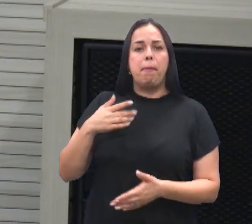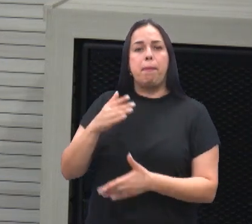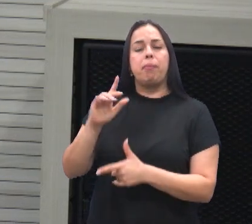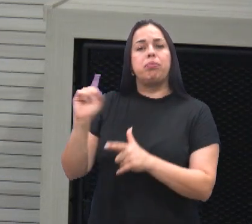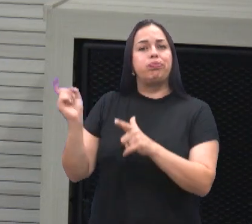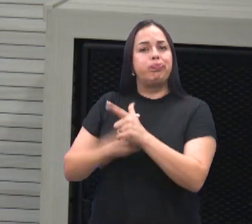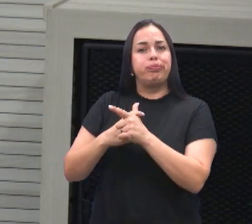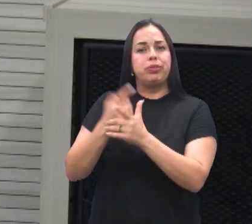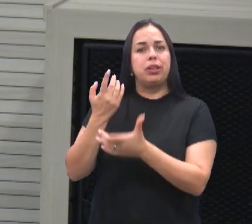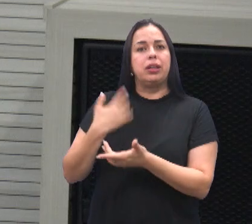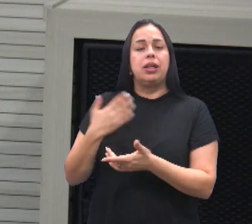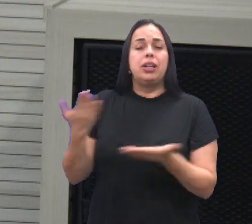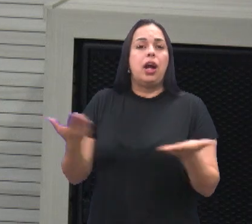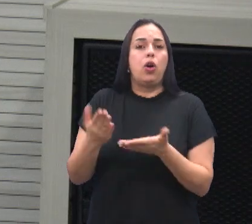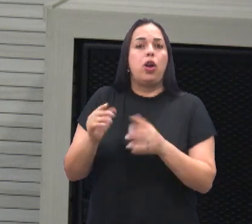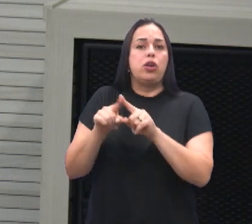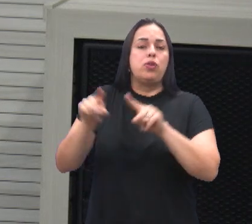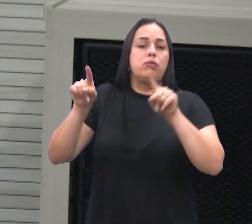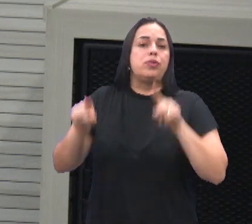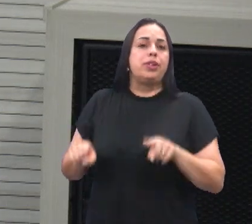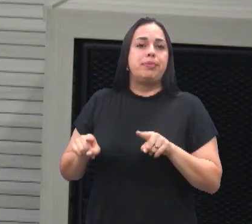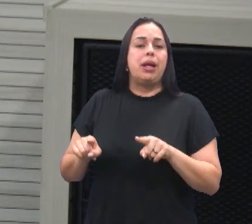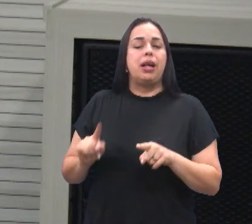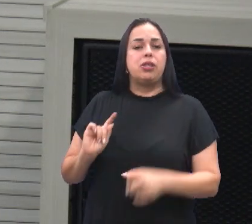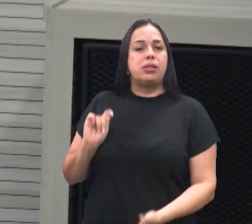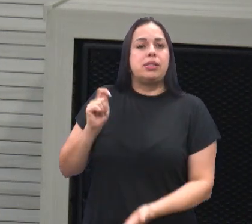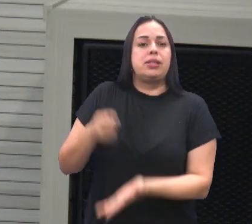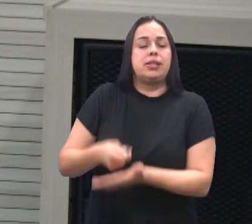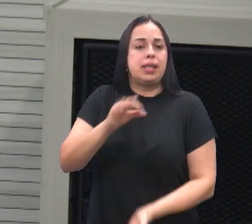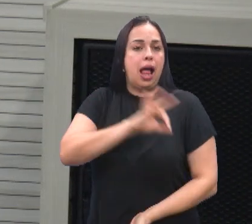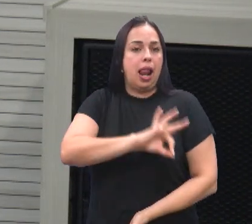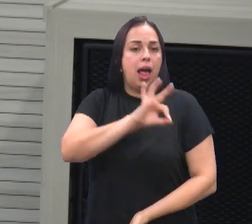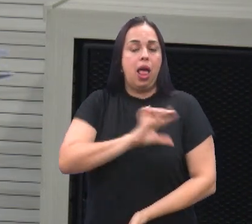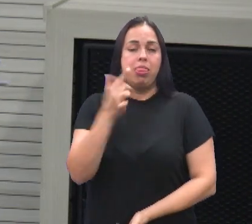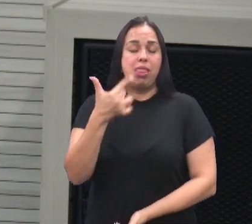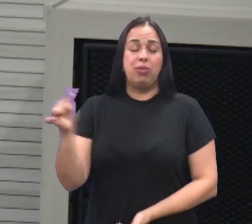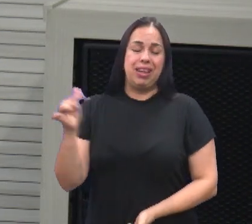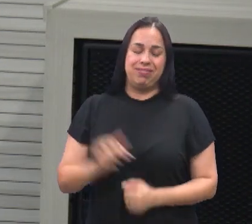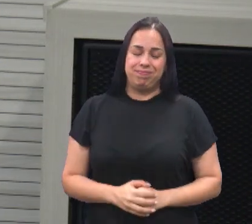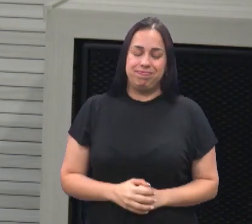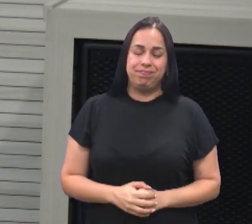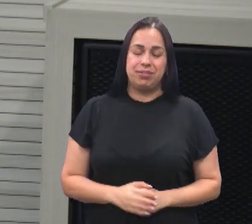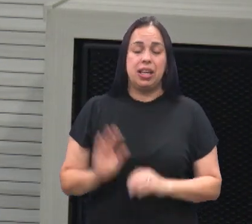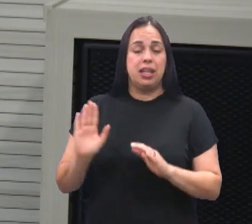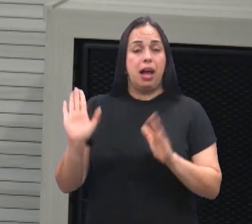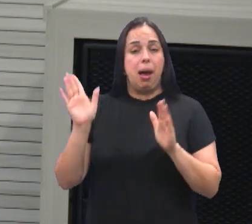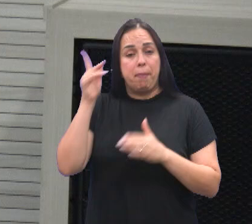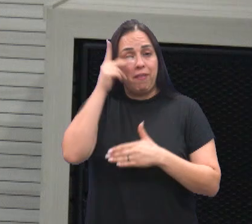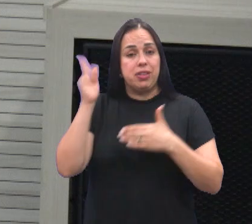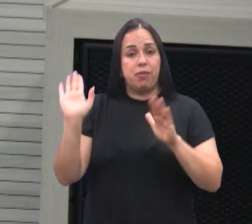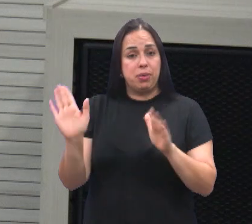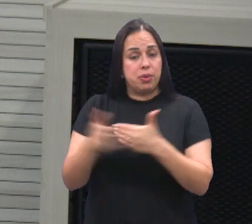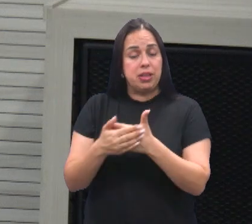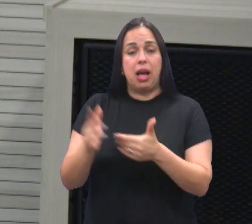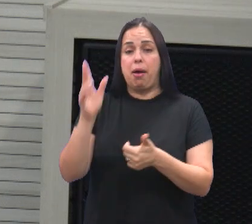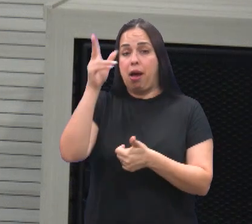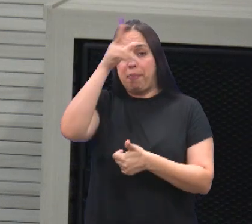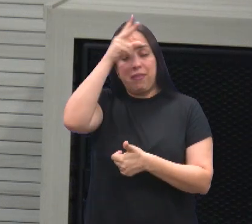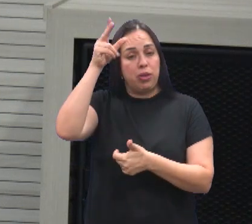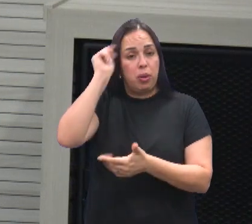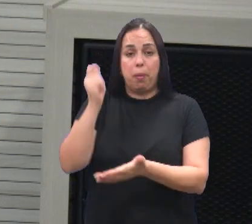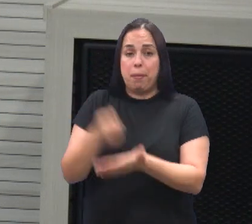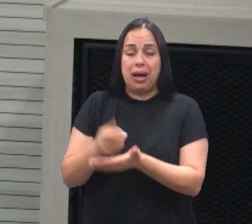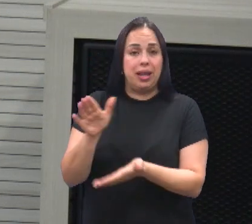agora os funcionários não estão recebendo seus direitos trabalhistas e a prefeitura não paga, o Provisão também não paga, e a gente